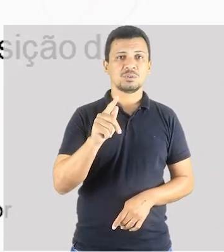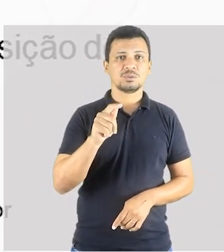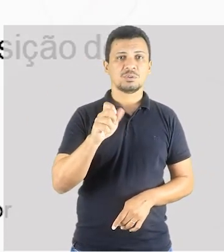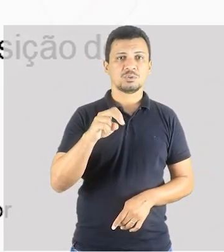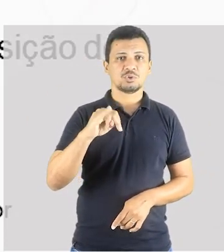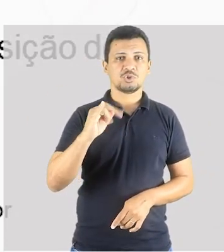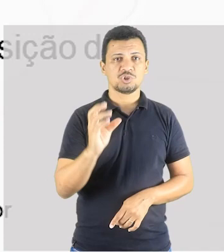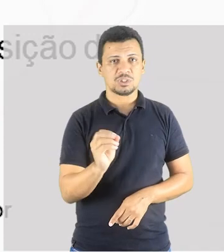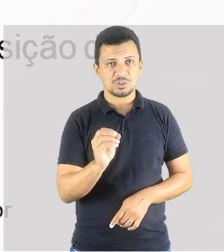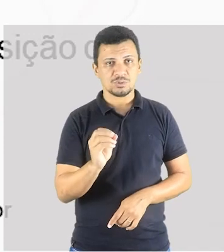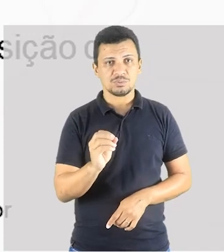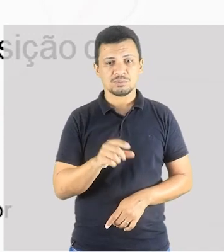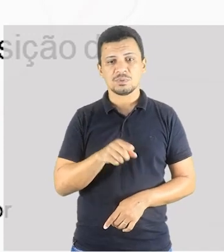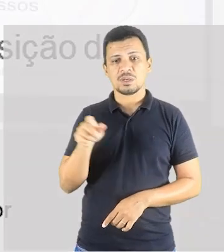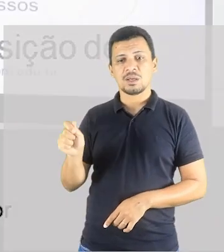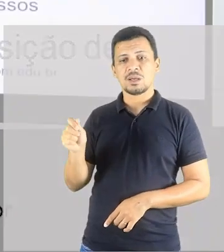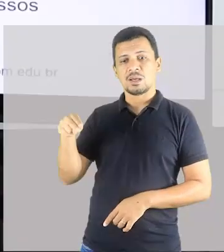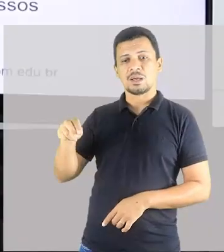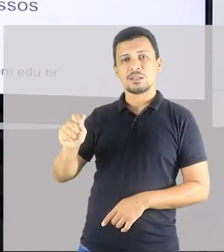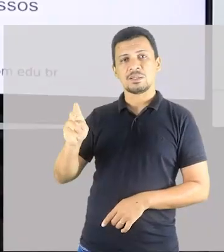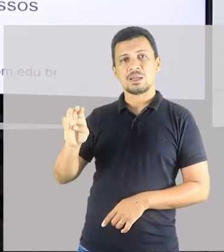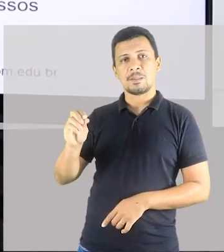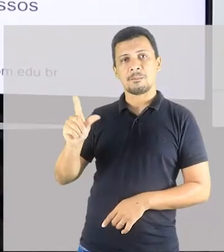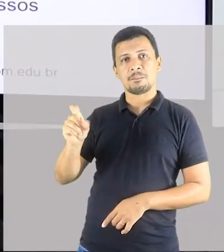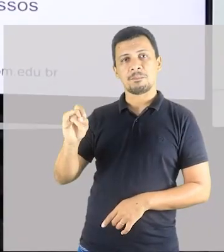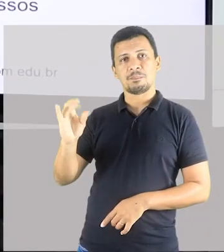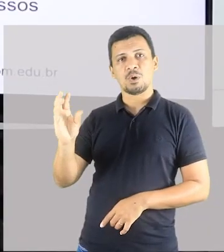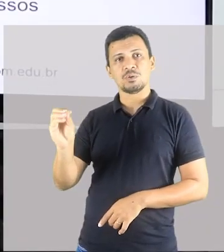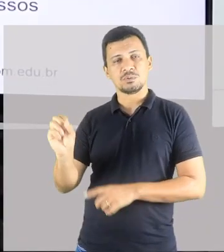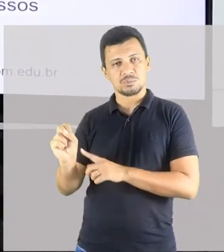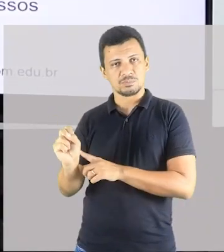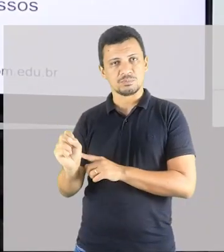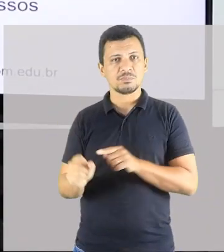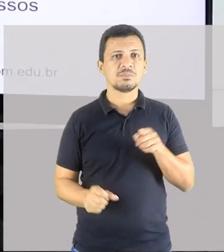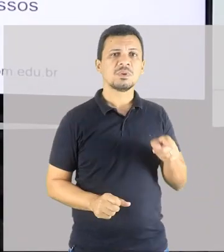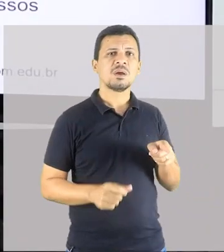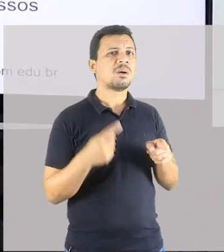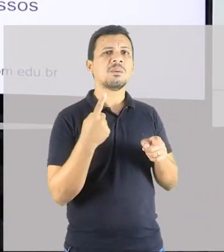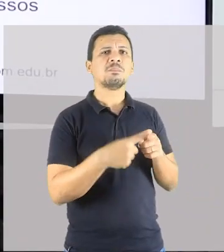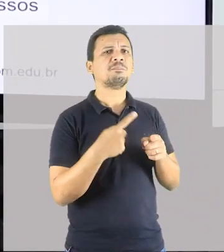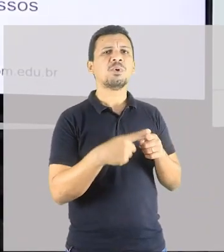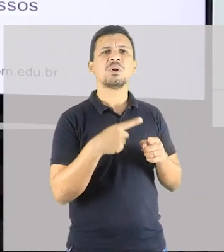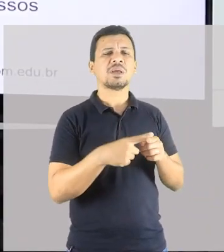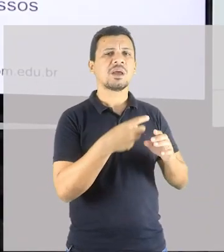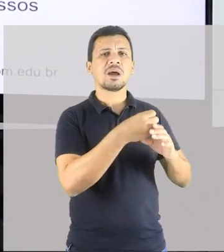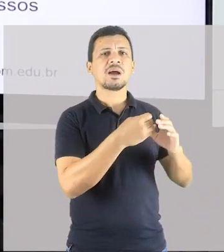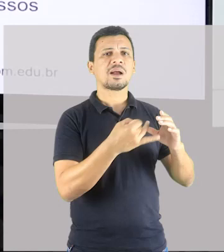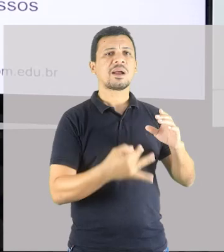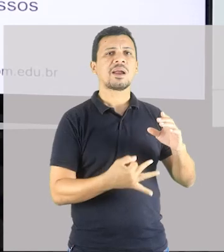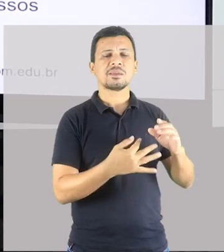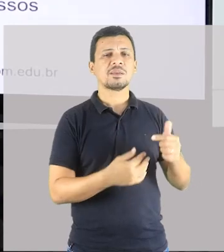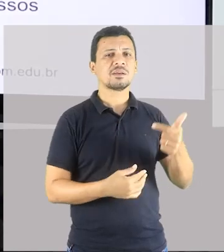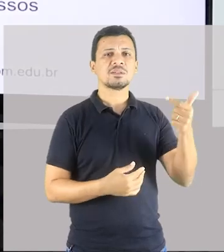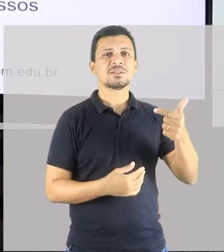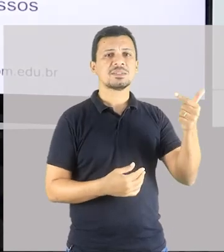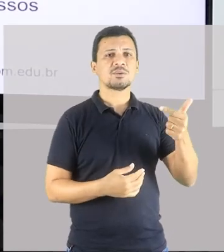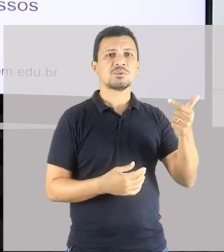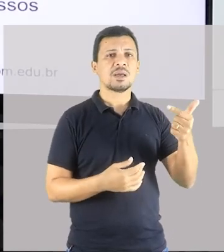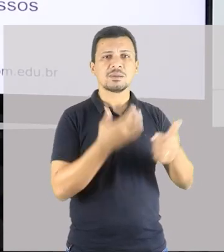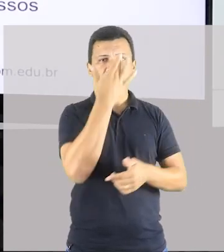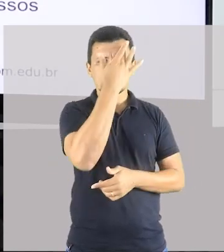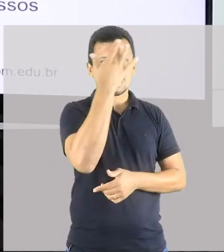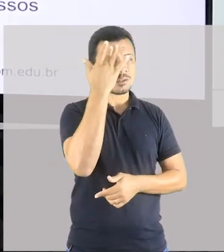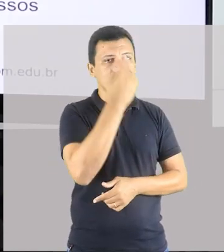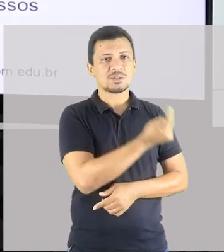anabólicos. Efeitos androgênicos por quê? Porque eles são responsáveis pelas características secundárias dos